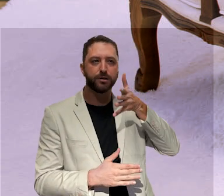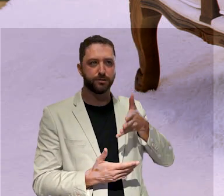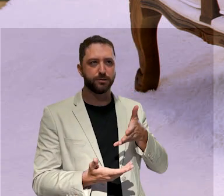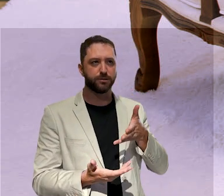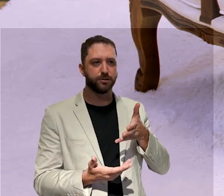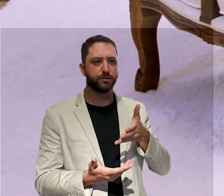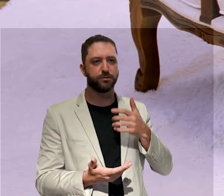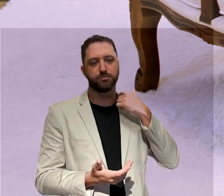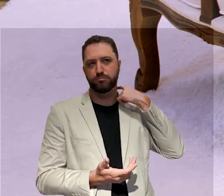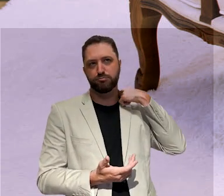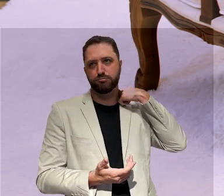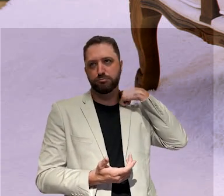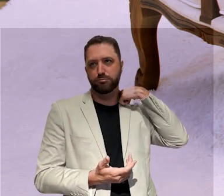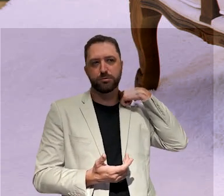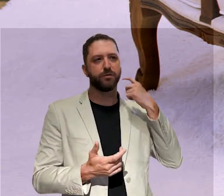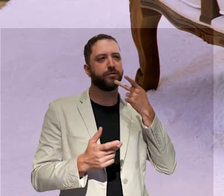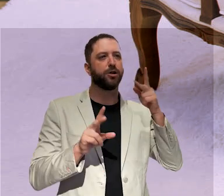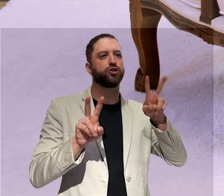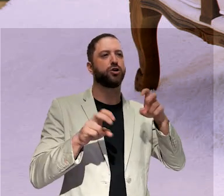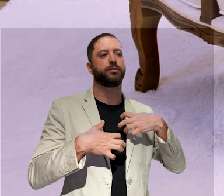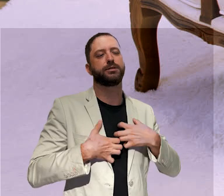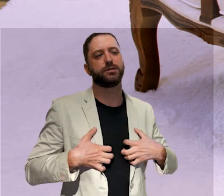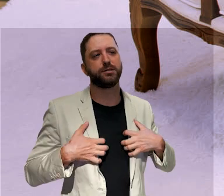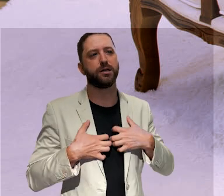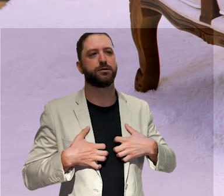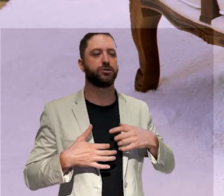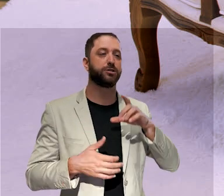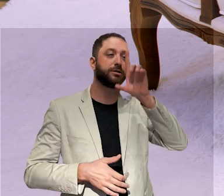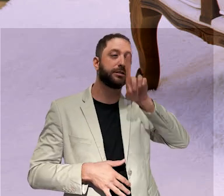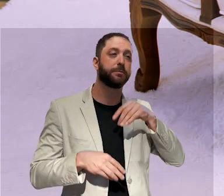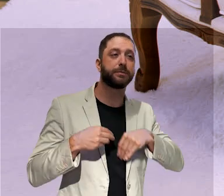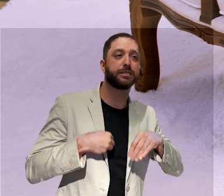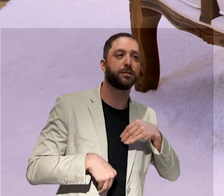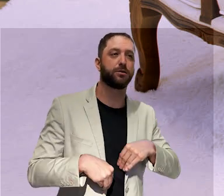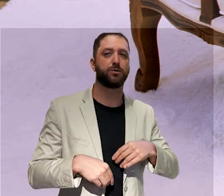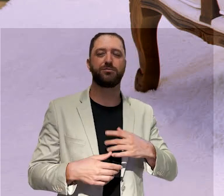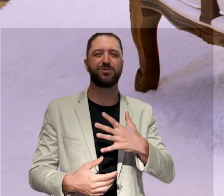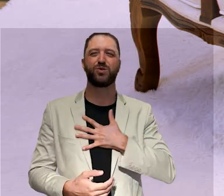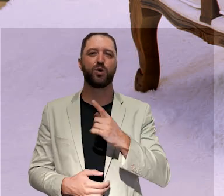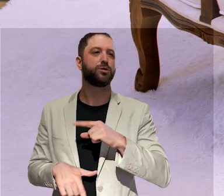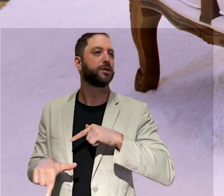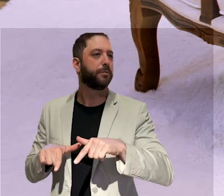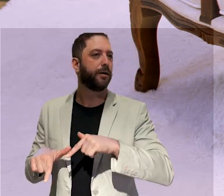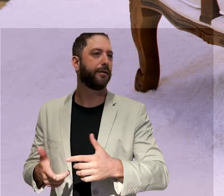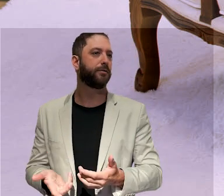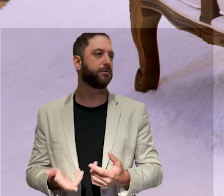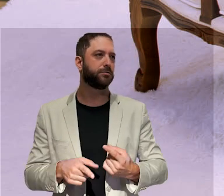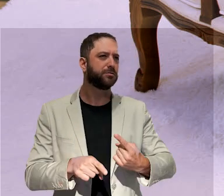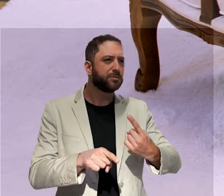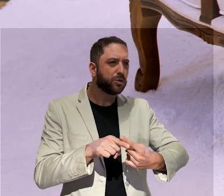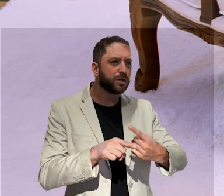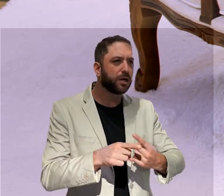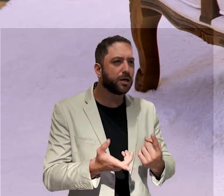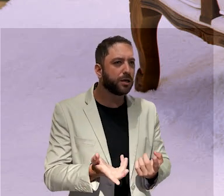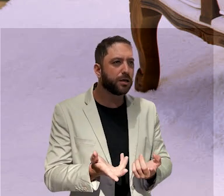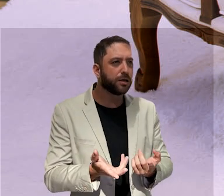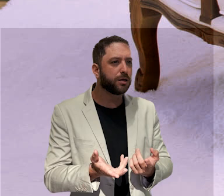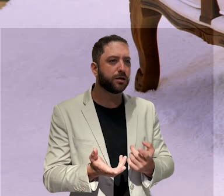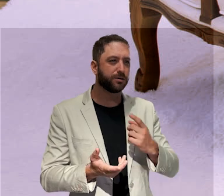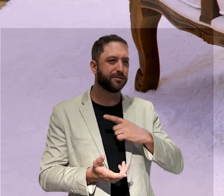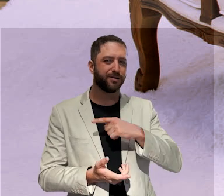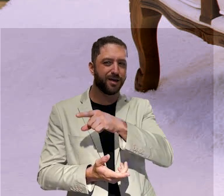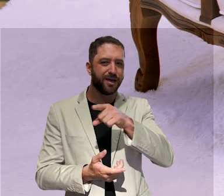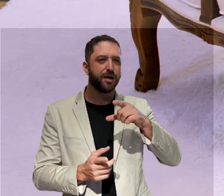onde está, por exemplo, muitas pessoas com burnout, situação de ansiedade, depressão, insatisfeitas com o trabalho. Por quê? Porque tem